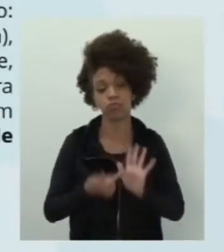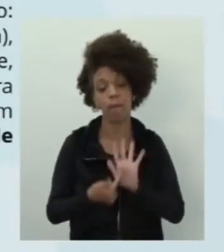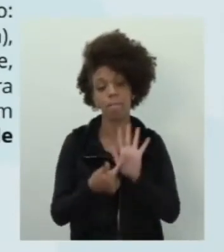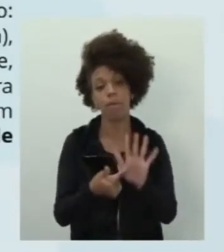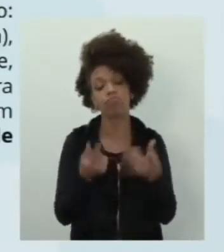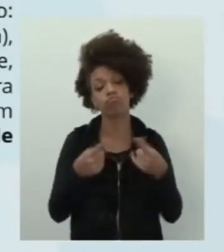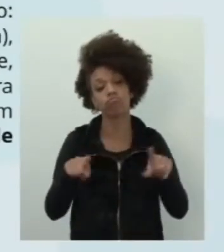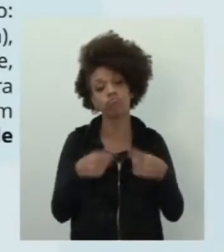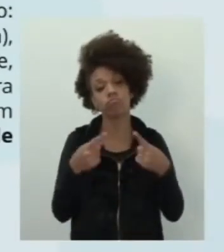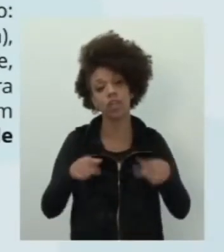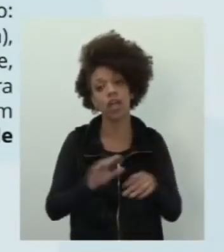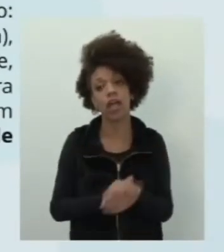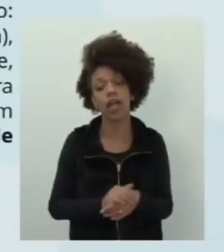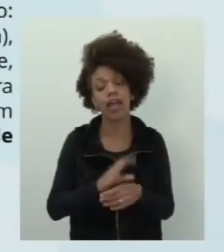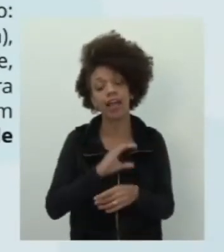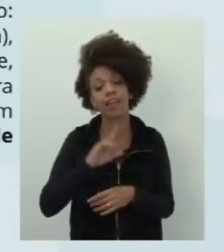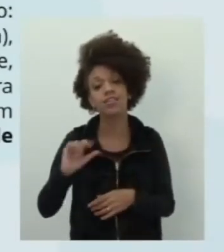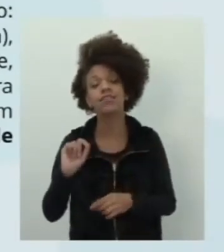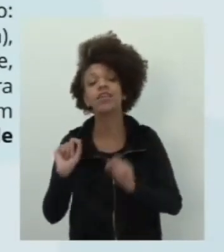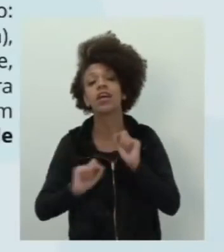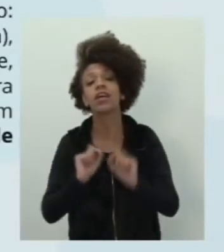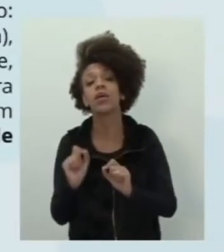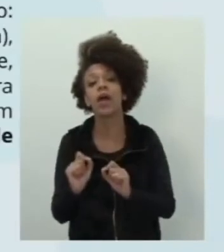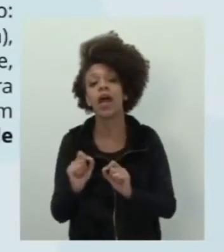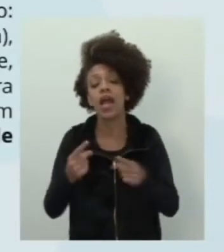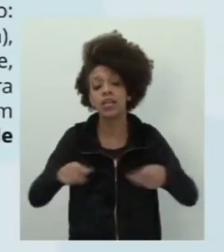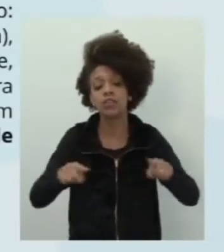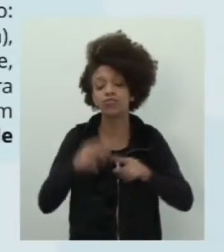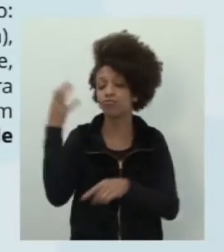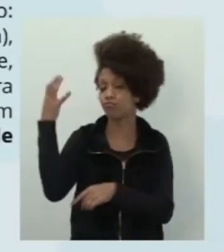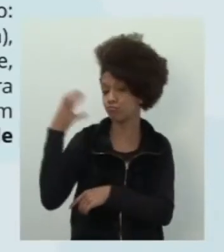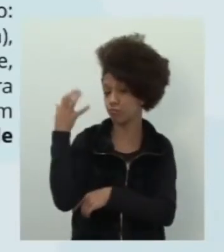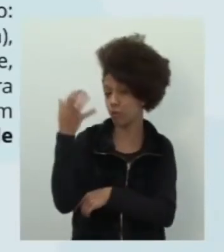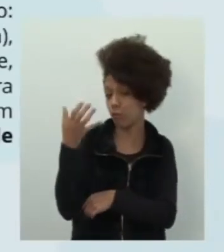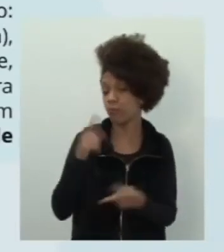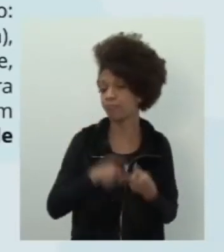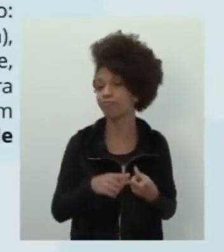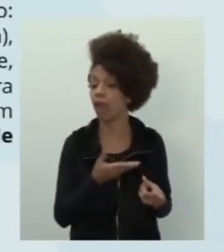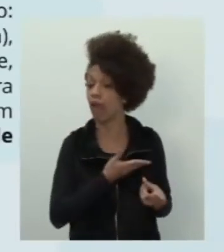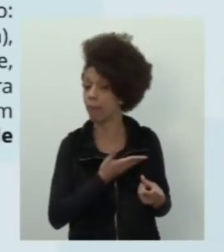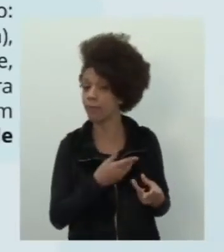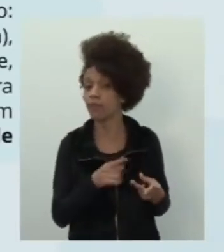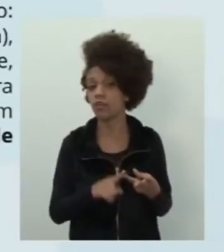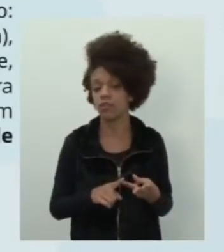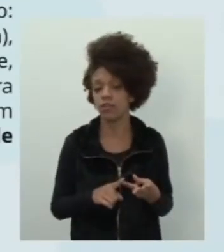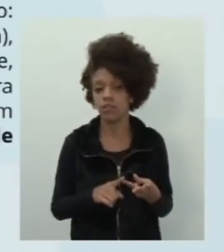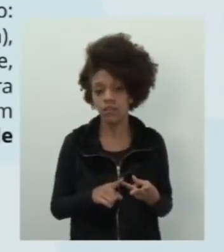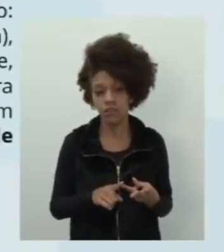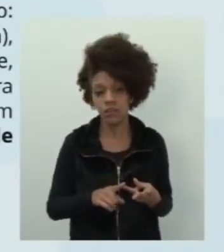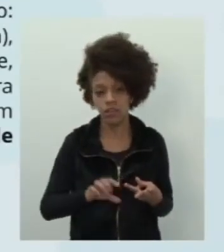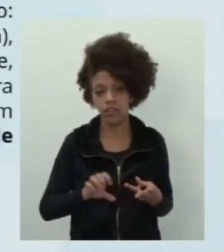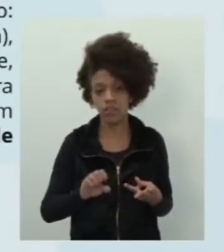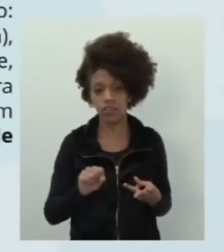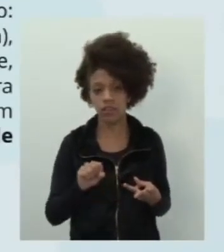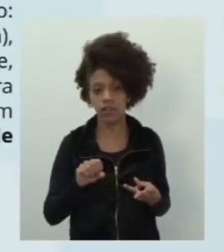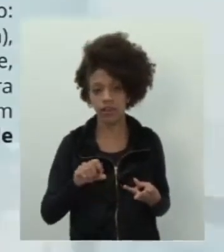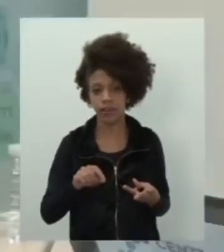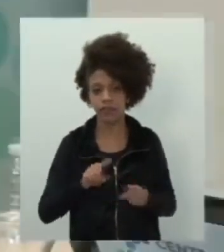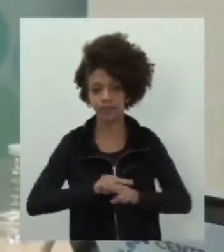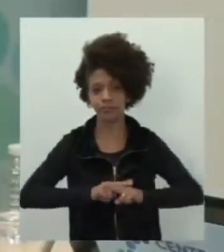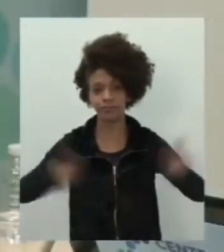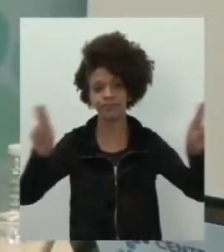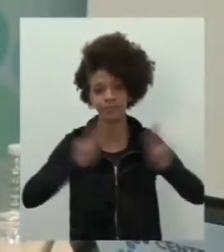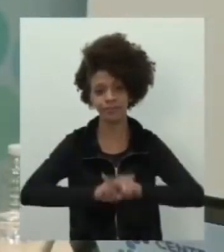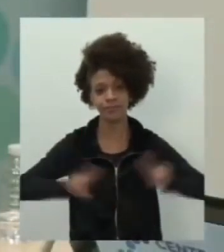cantigas que se classificam em cantigas de amor, de amigo, de escárnio e de maldizer.